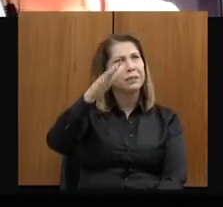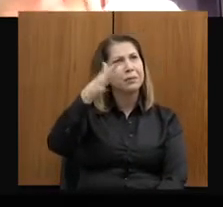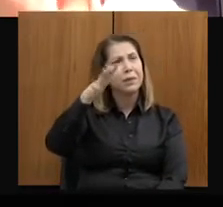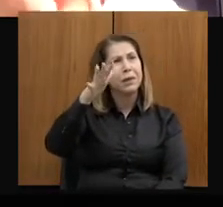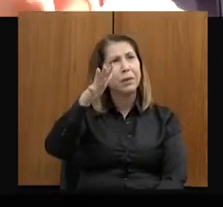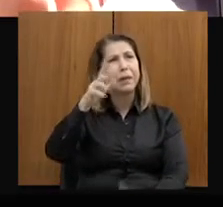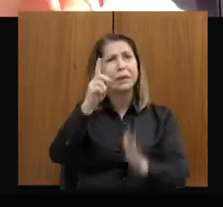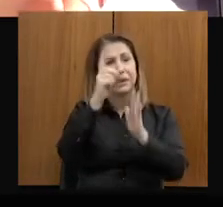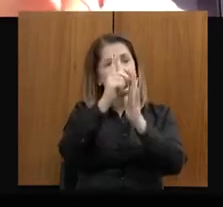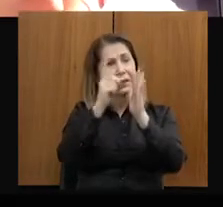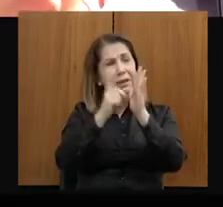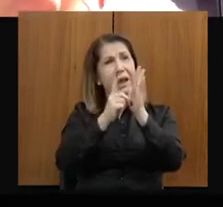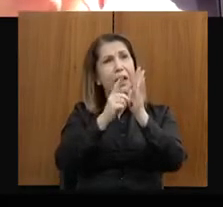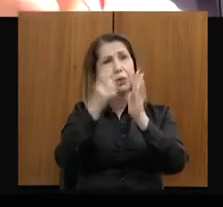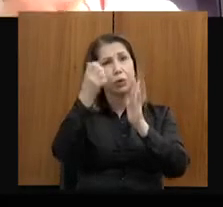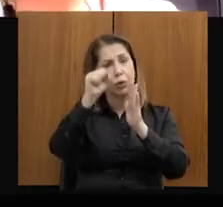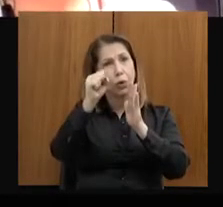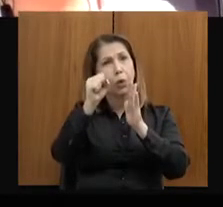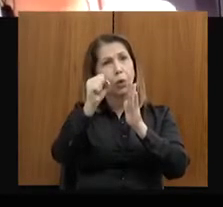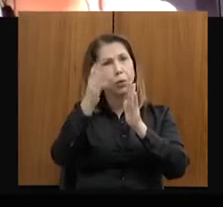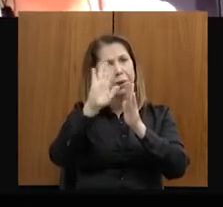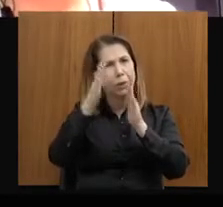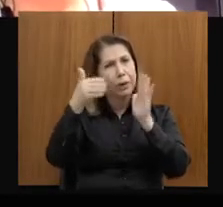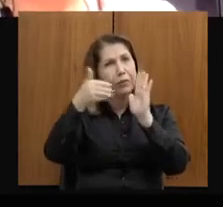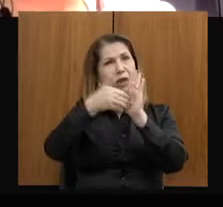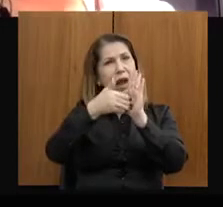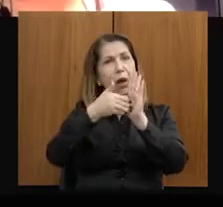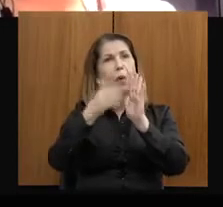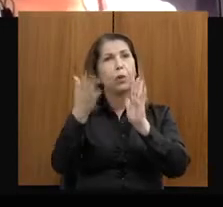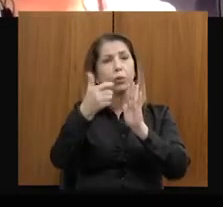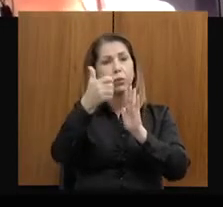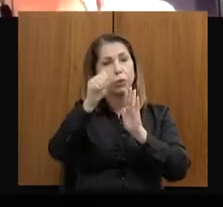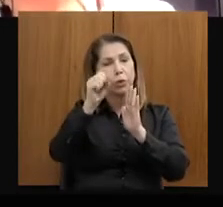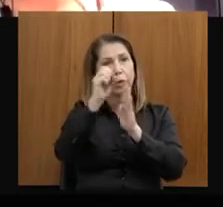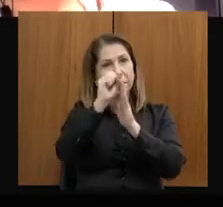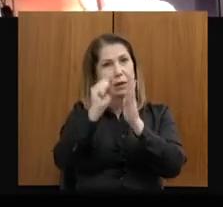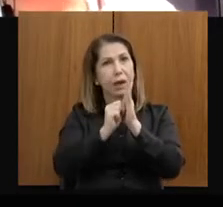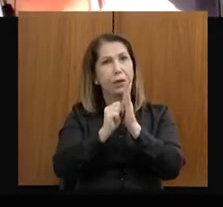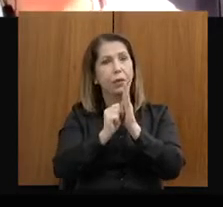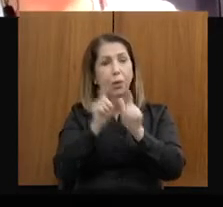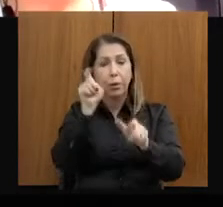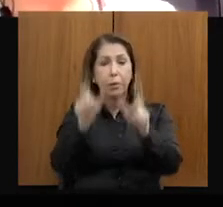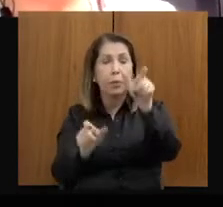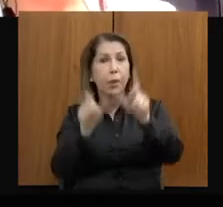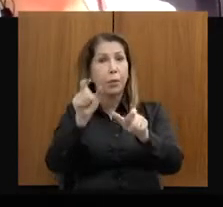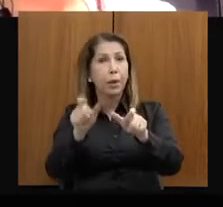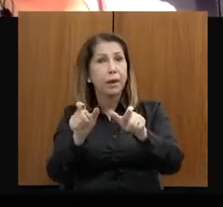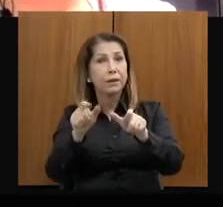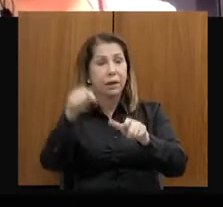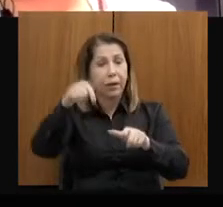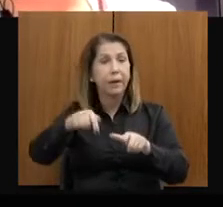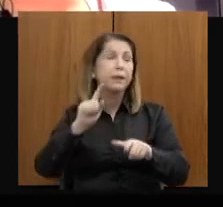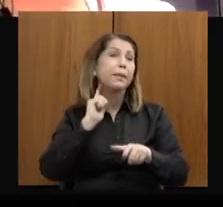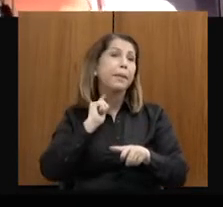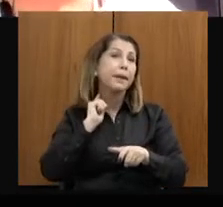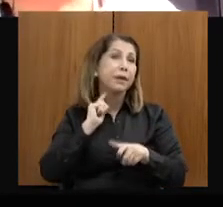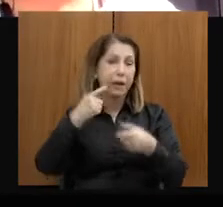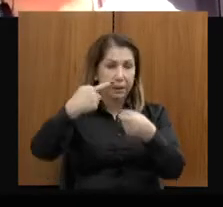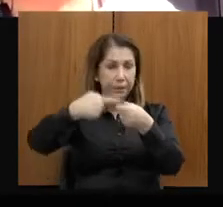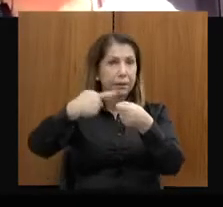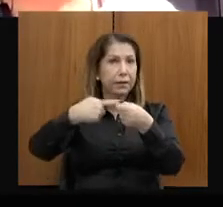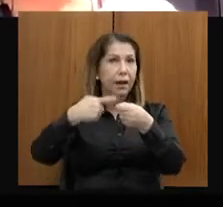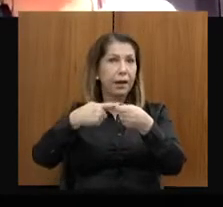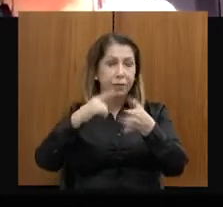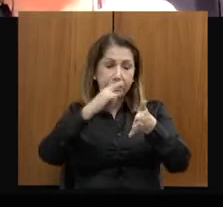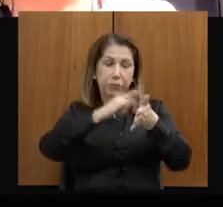mas não documento que trazia dados da população tá então Província de Minas Gerais e